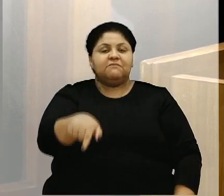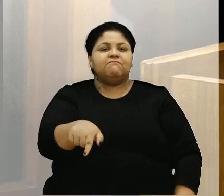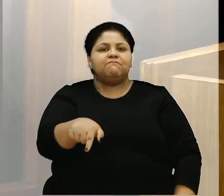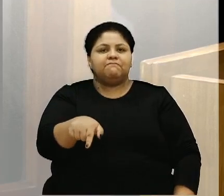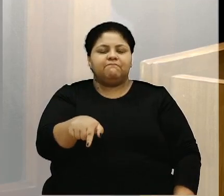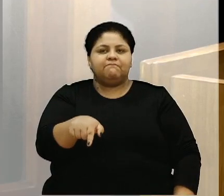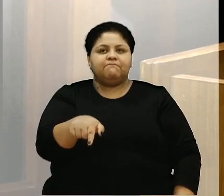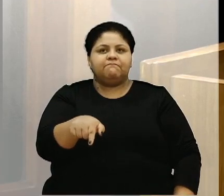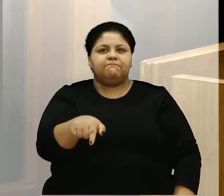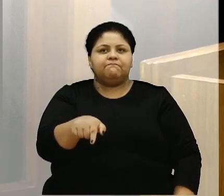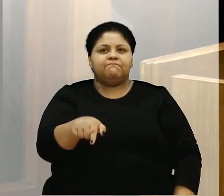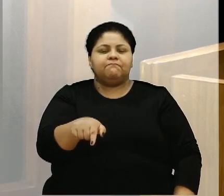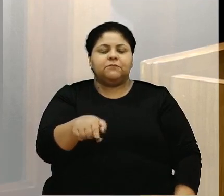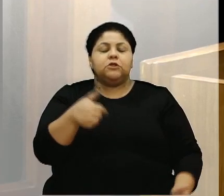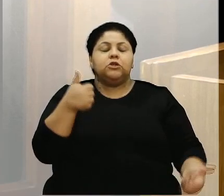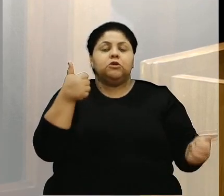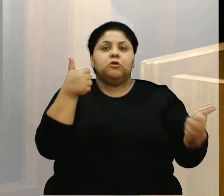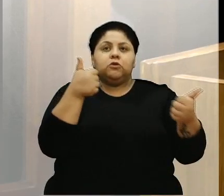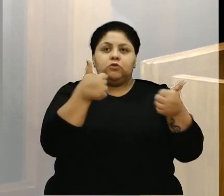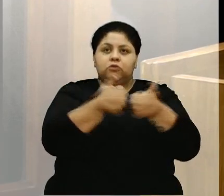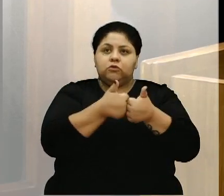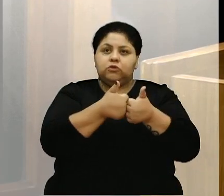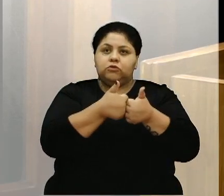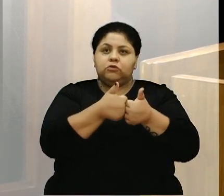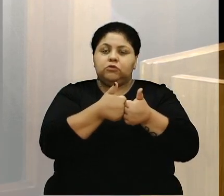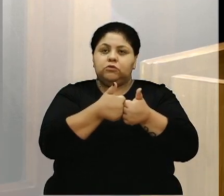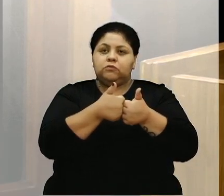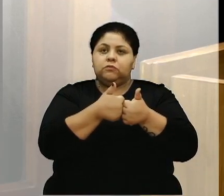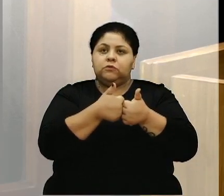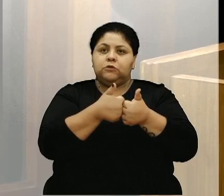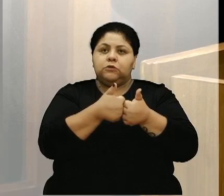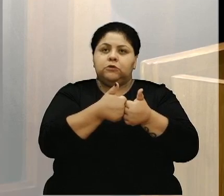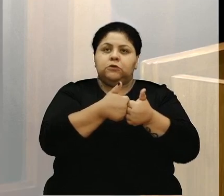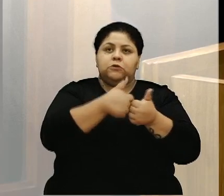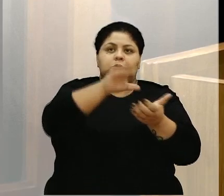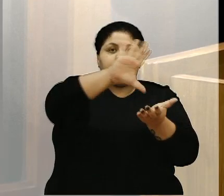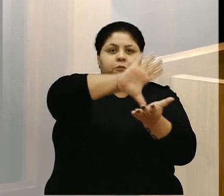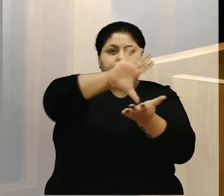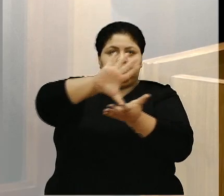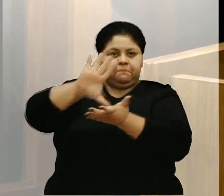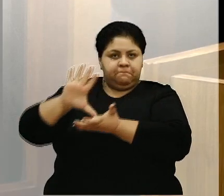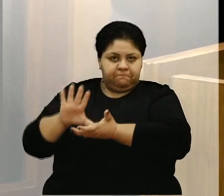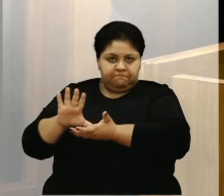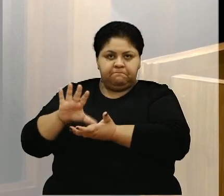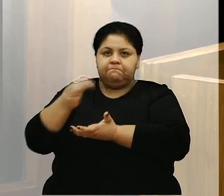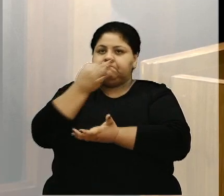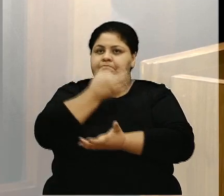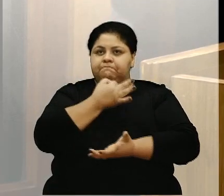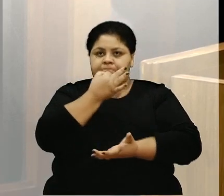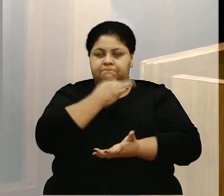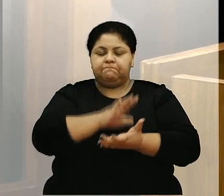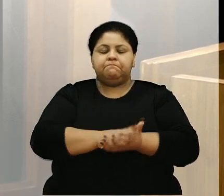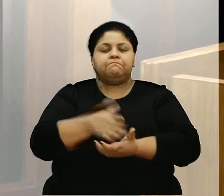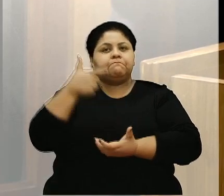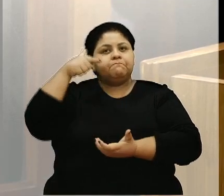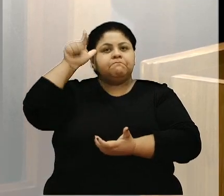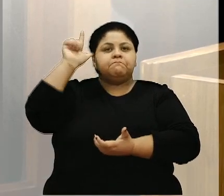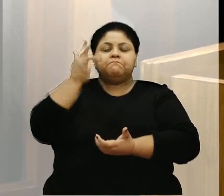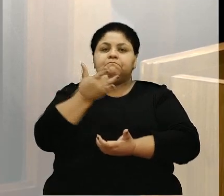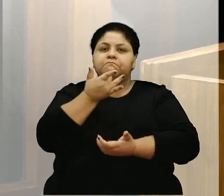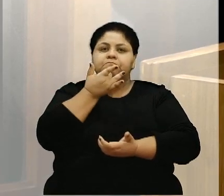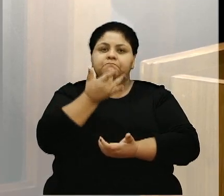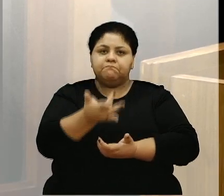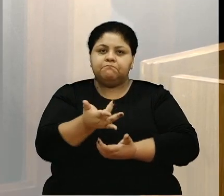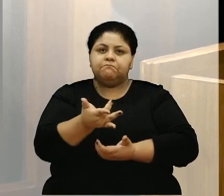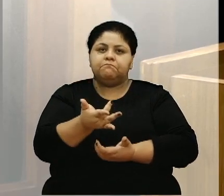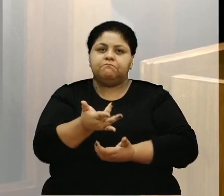do Sul, através dessas atrações nas praças de Caxias do Sul. Ontem à tarde, eu estive